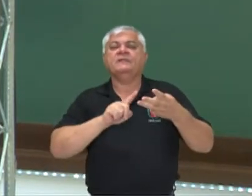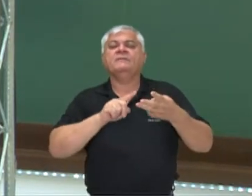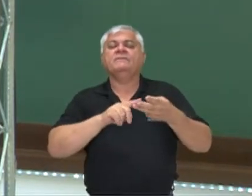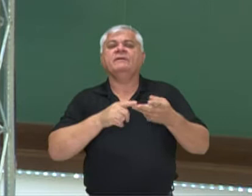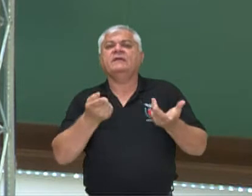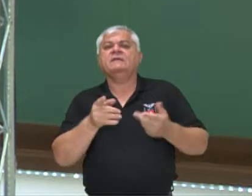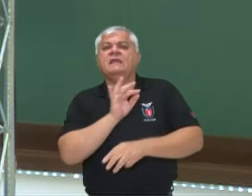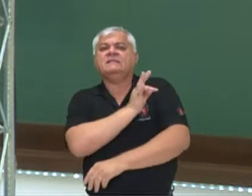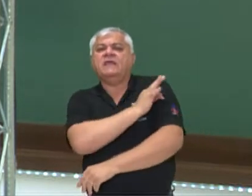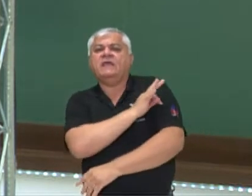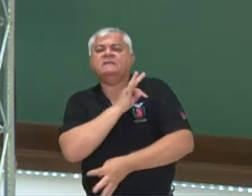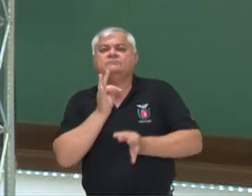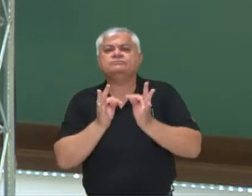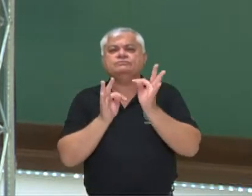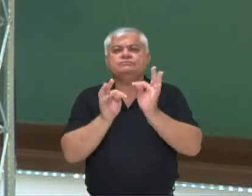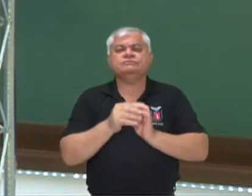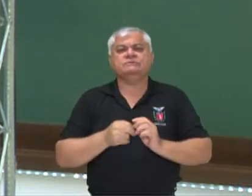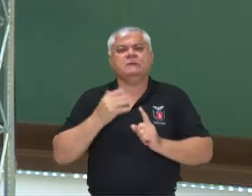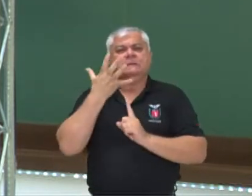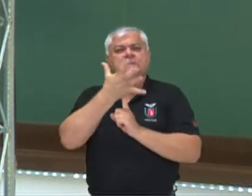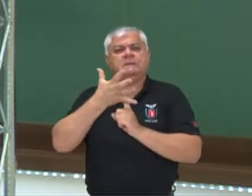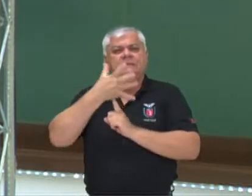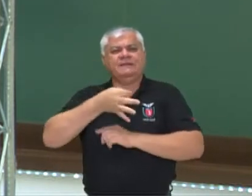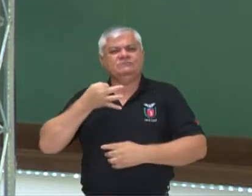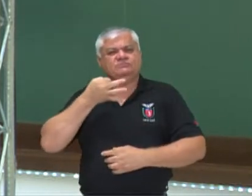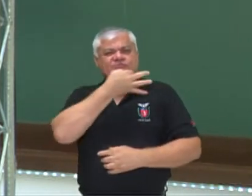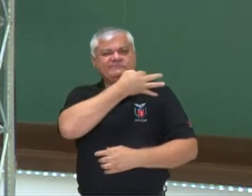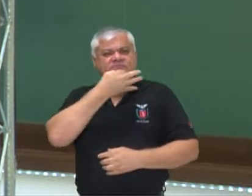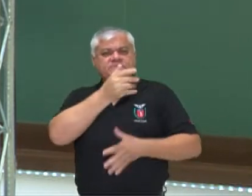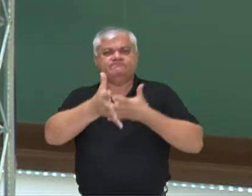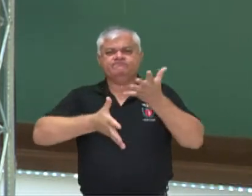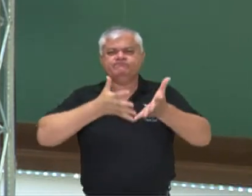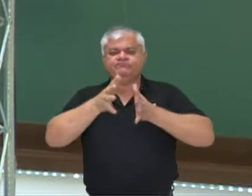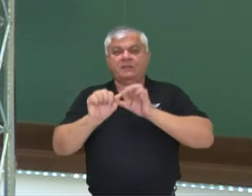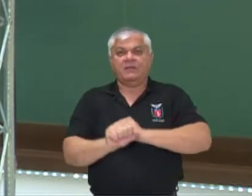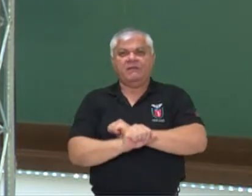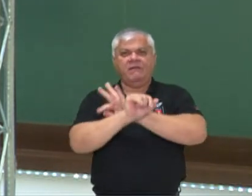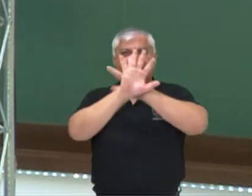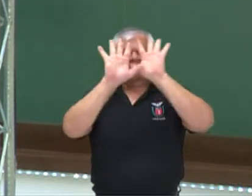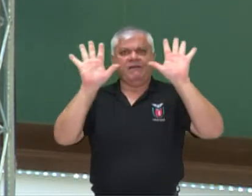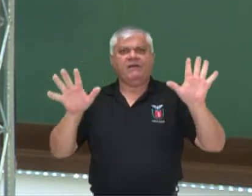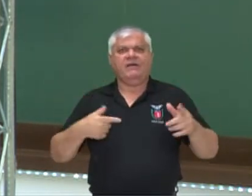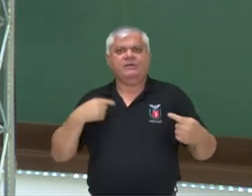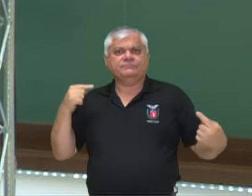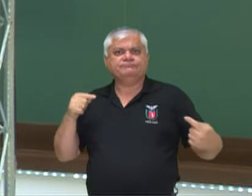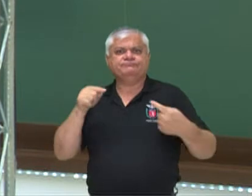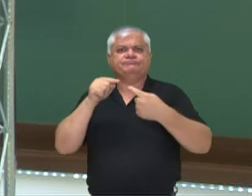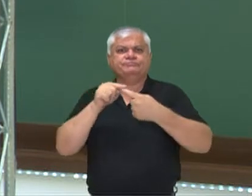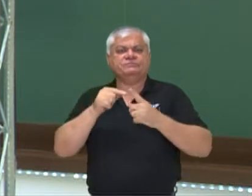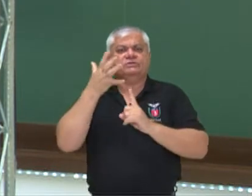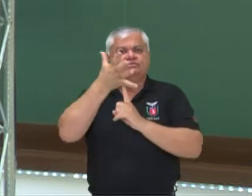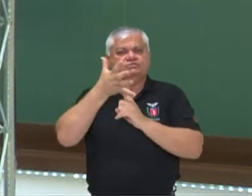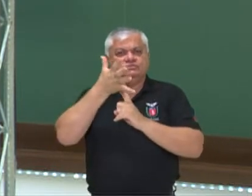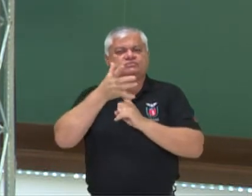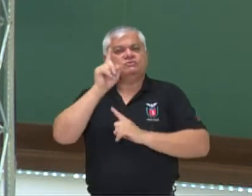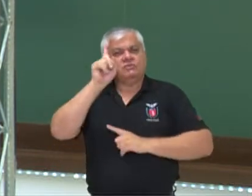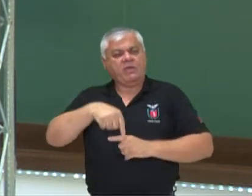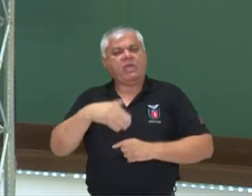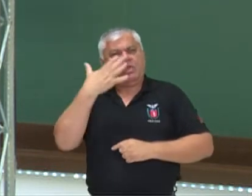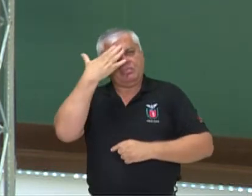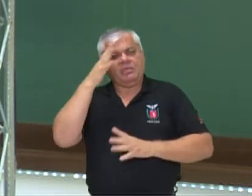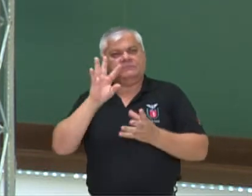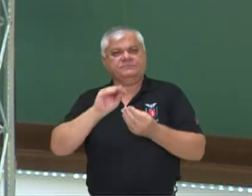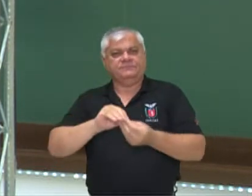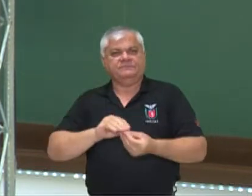de oratória, que nos permite falar bem em público de forma clara, objetiva e que o nosso discurso seja